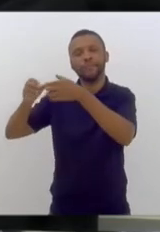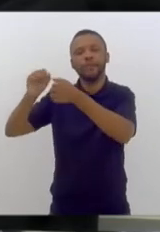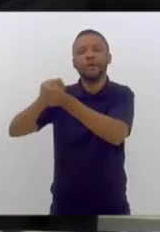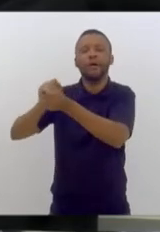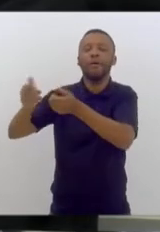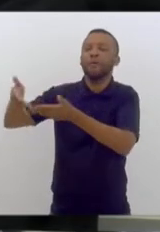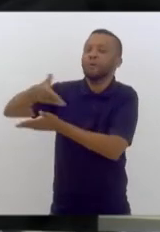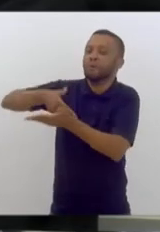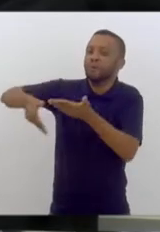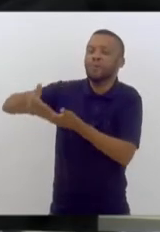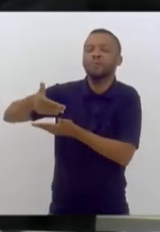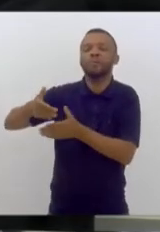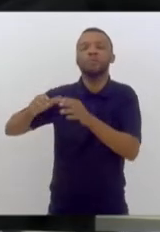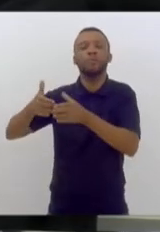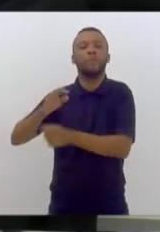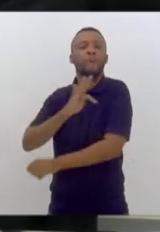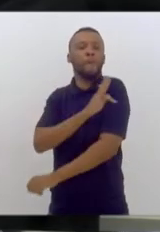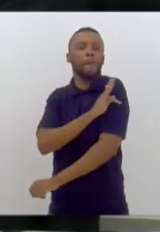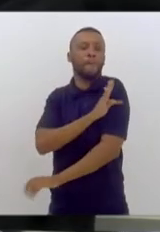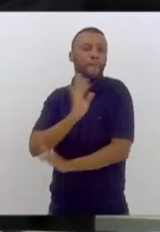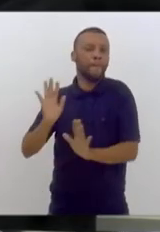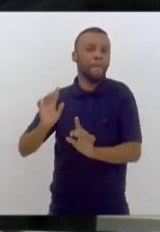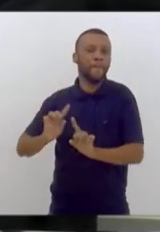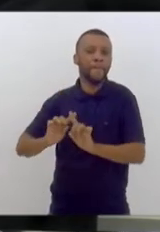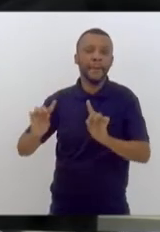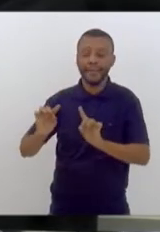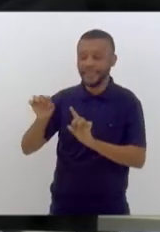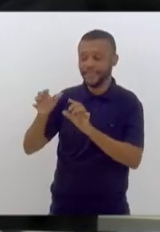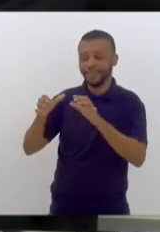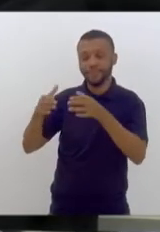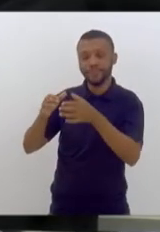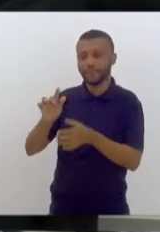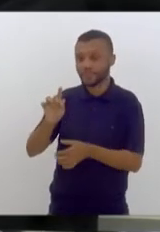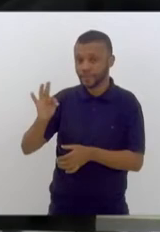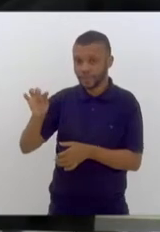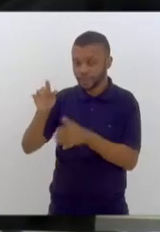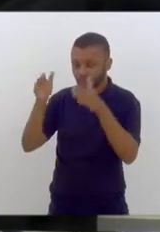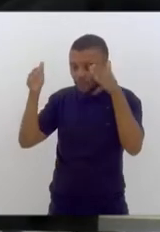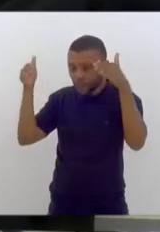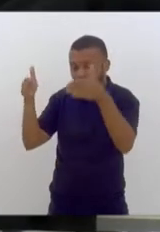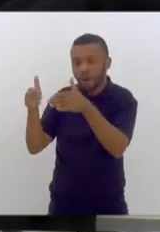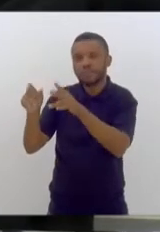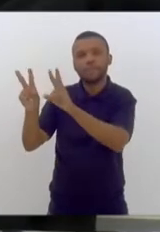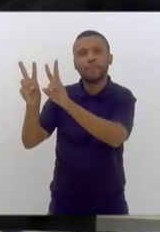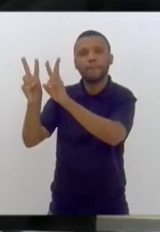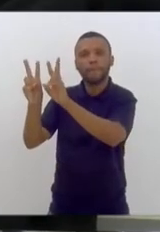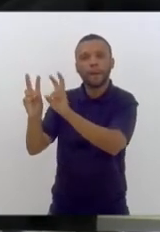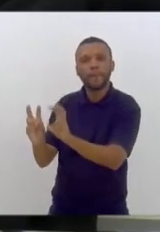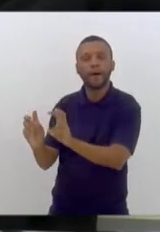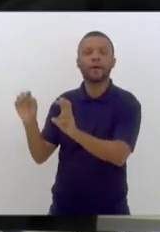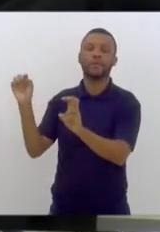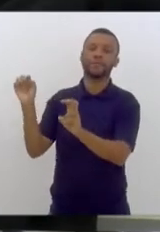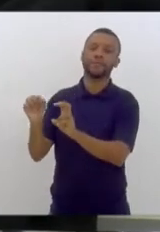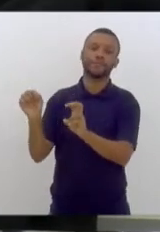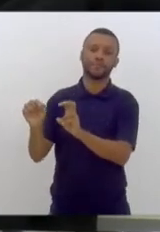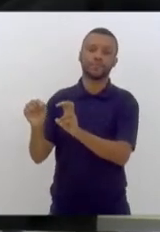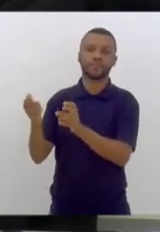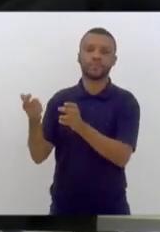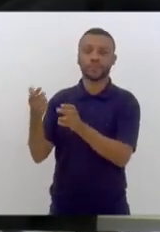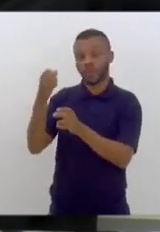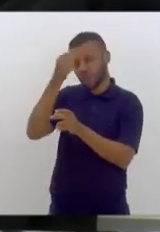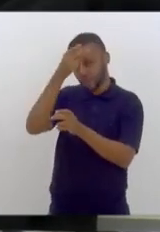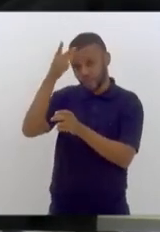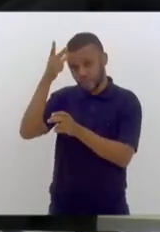né? Mas acabou que esse grupo de trabalho se voltou realmente mais para a questão do IPM do